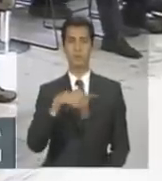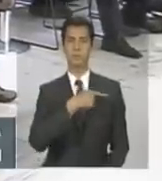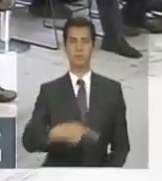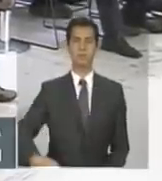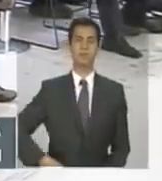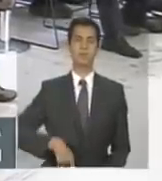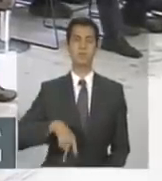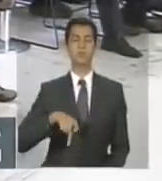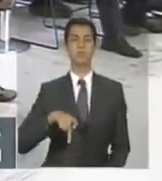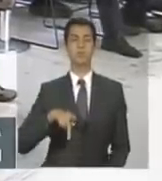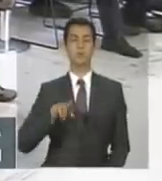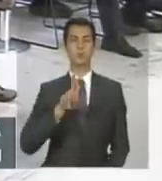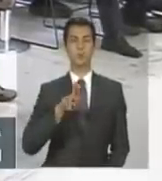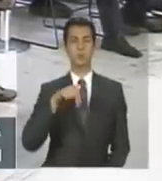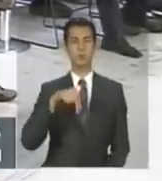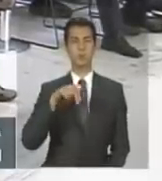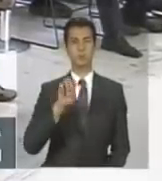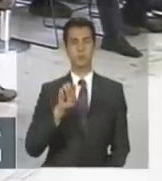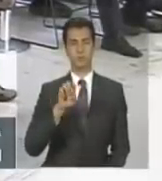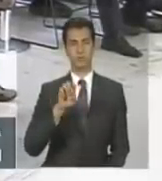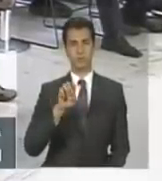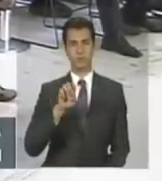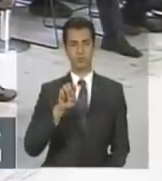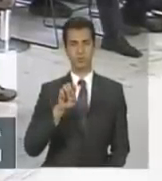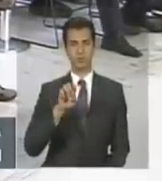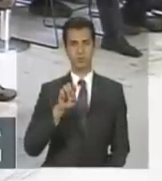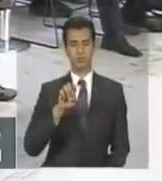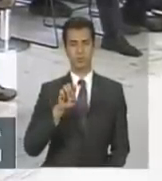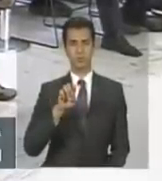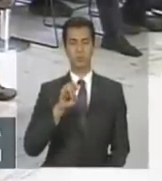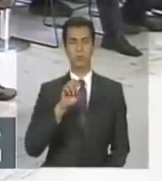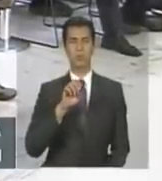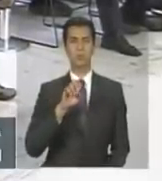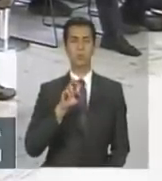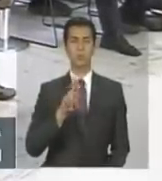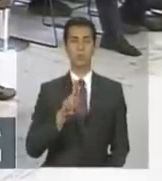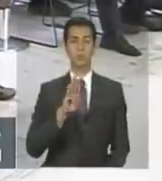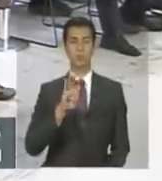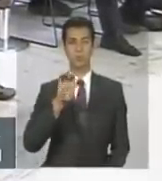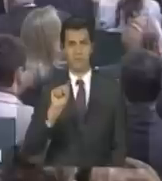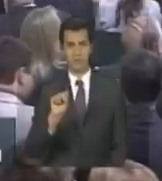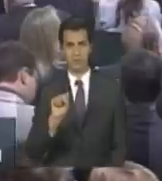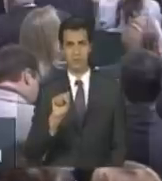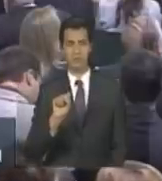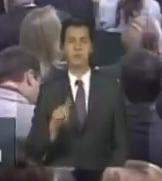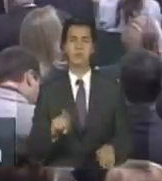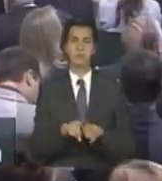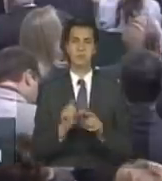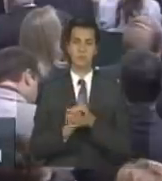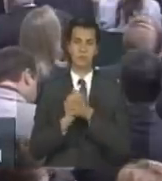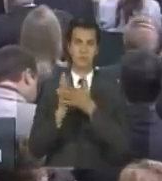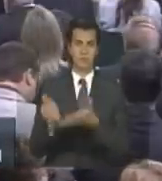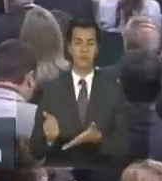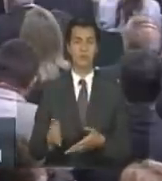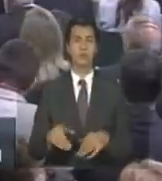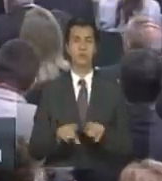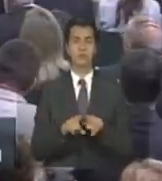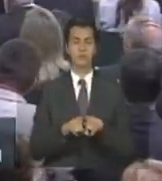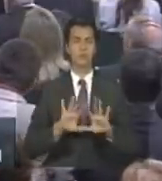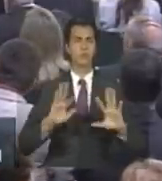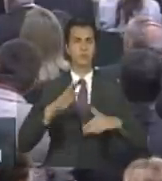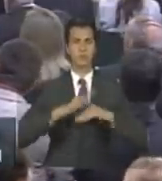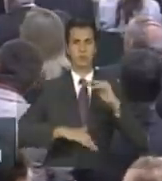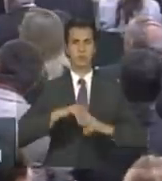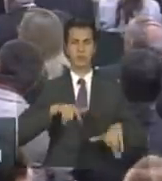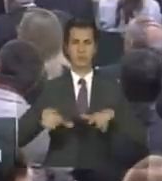União Brasileira dos Estudantes Secundaristas. Cumprimentar os senhores jornalistas, cinegrafistas